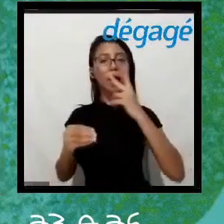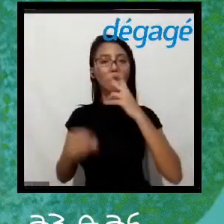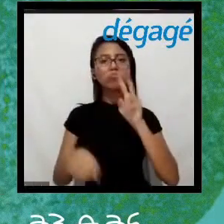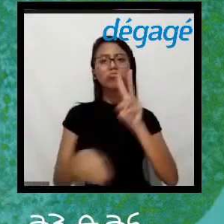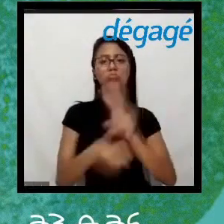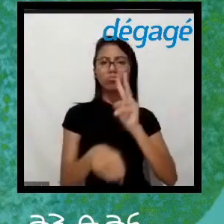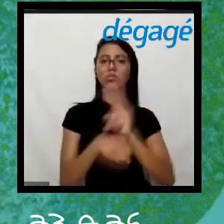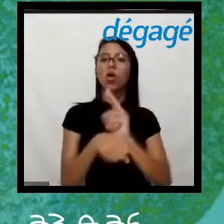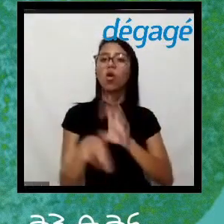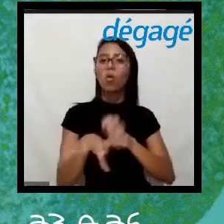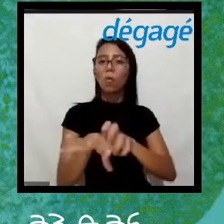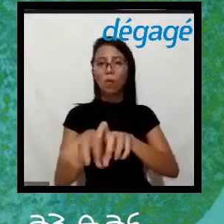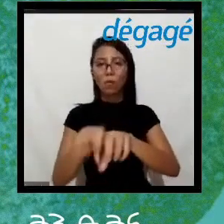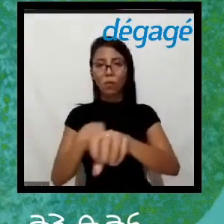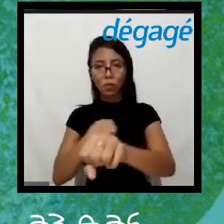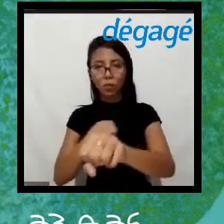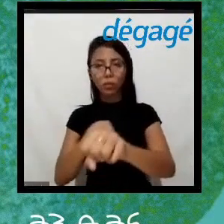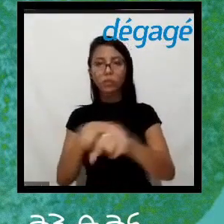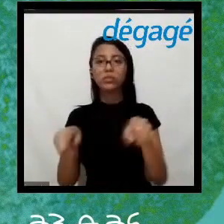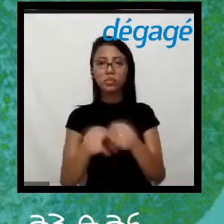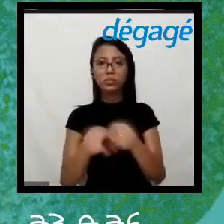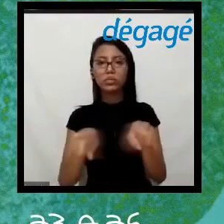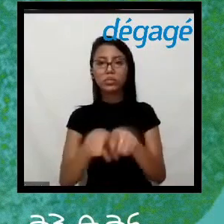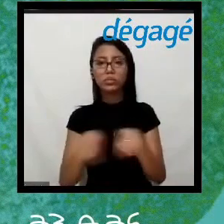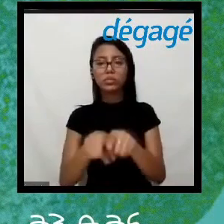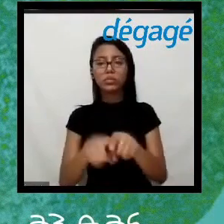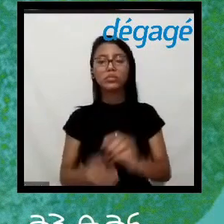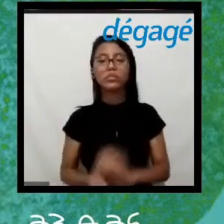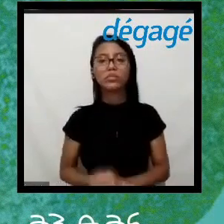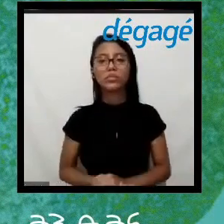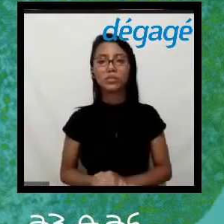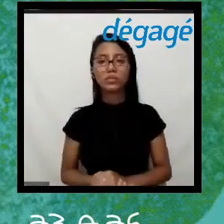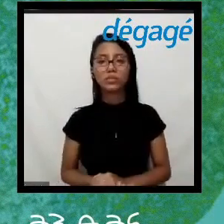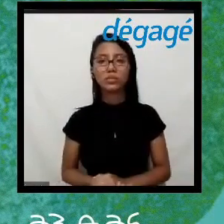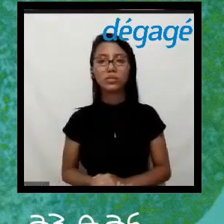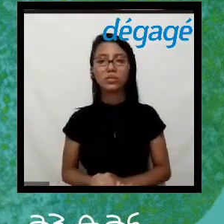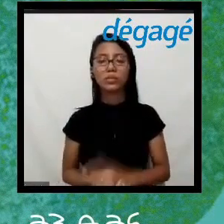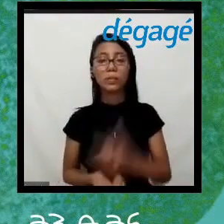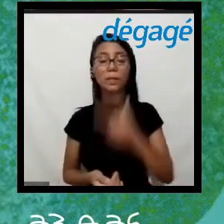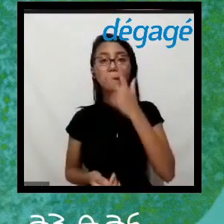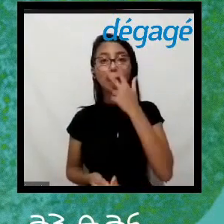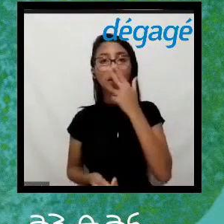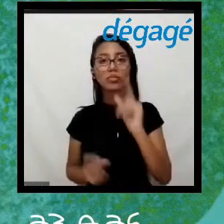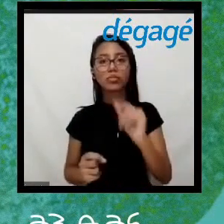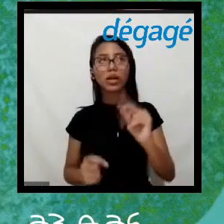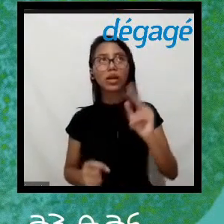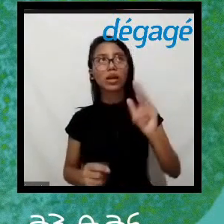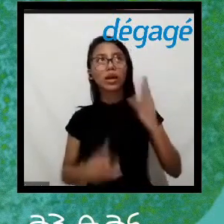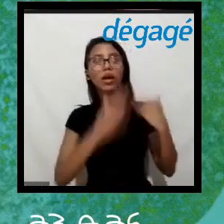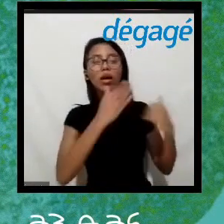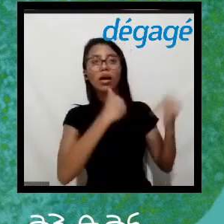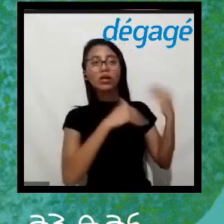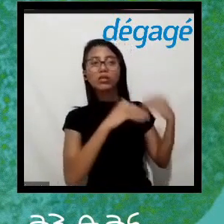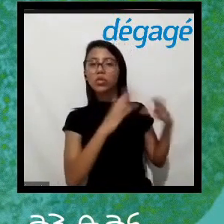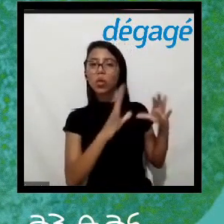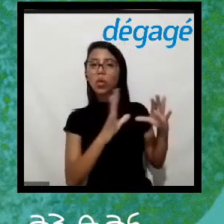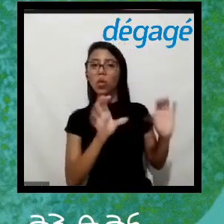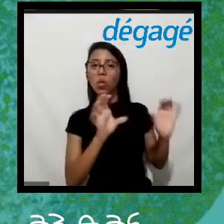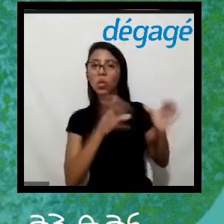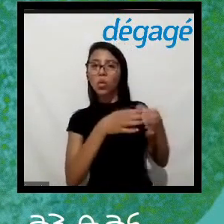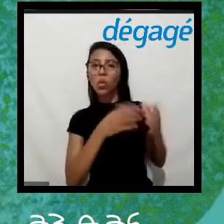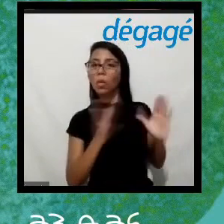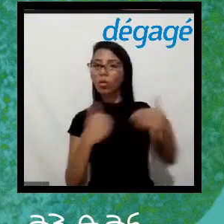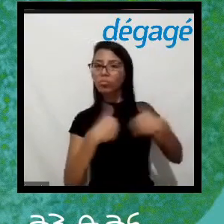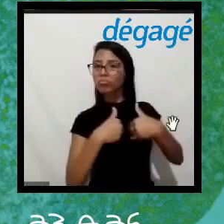inclusive porque historicamente é de fato o empoderamento, a tomada, a ocupação da sociedade e dos espaços por essas pessoas e famílias